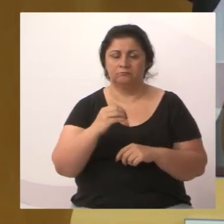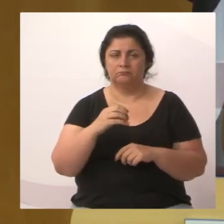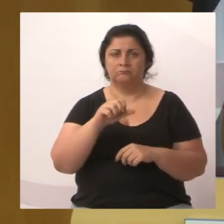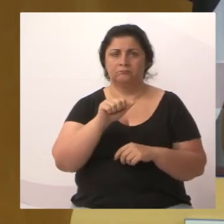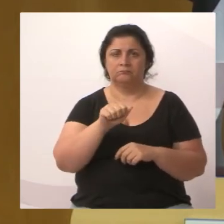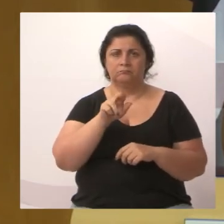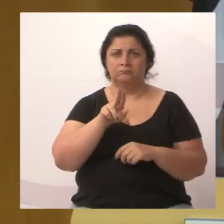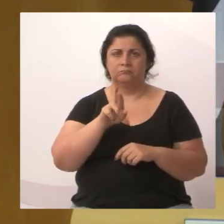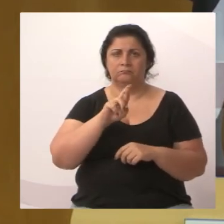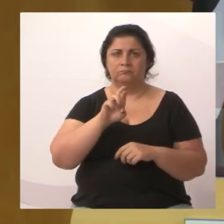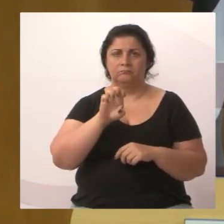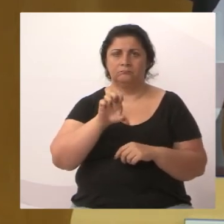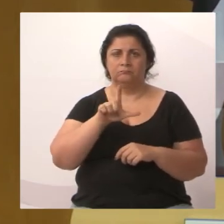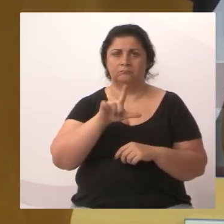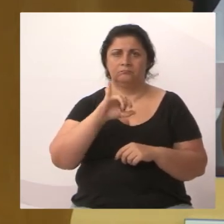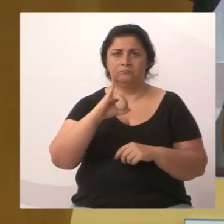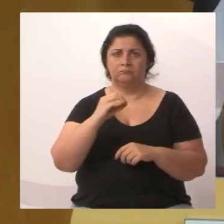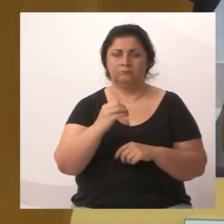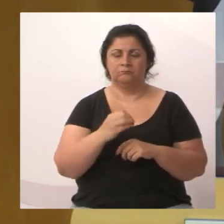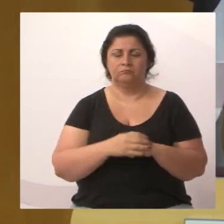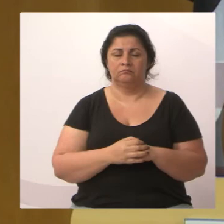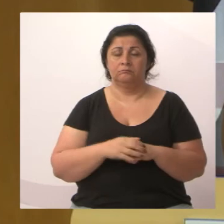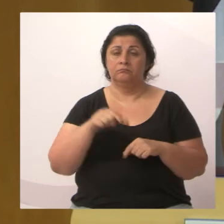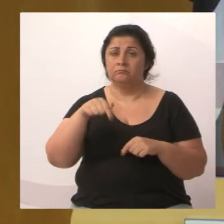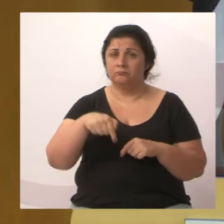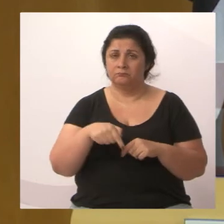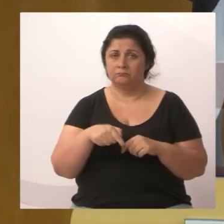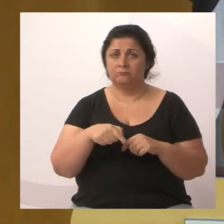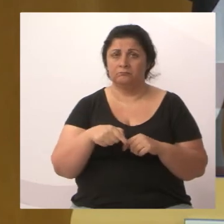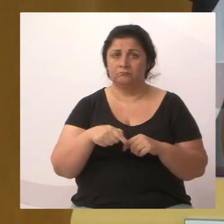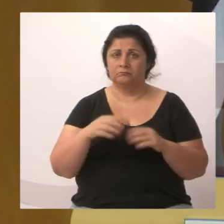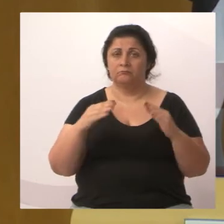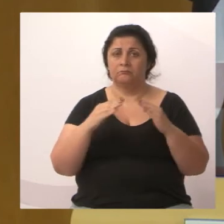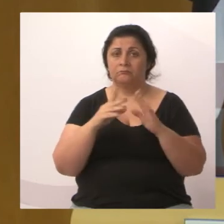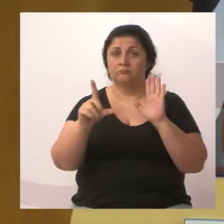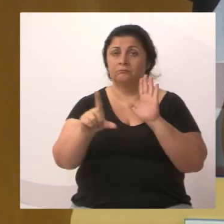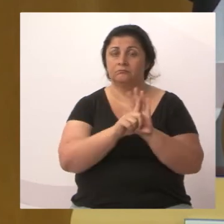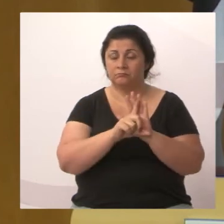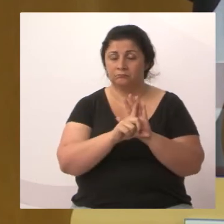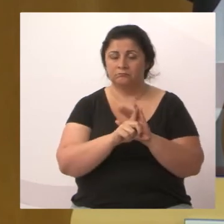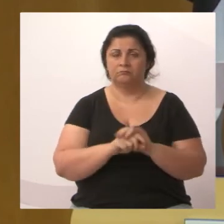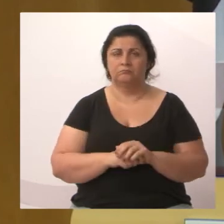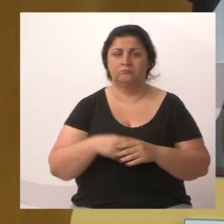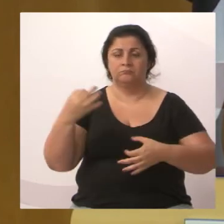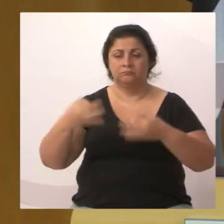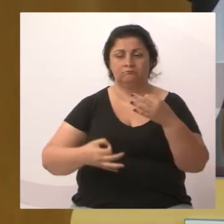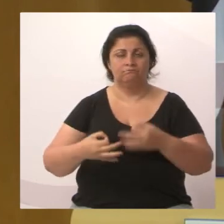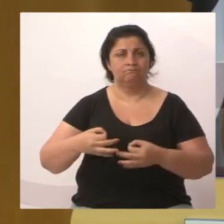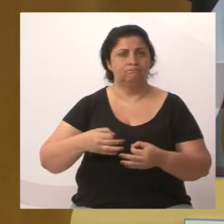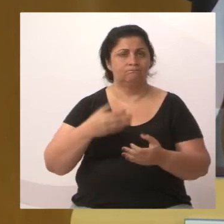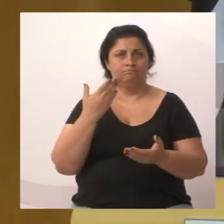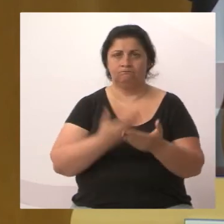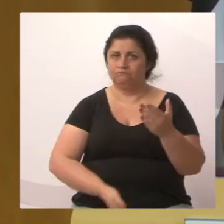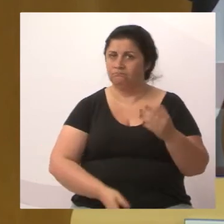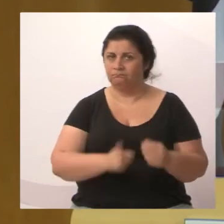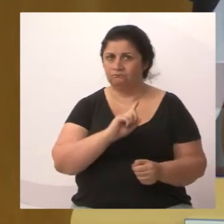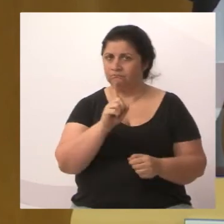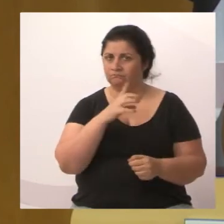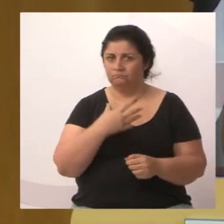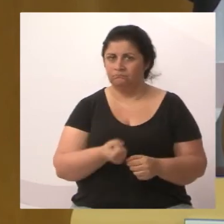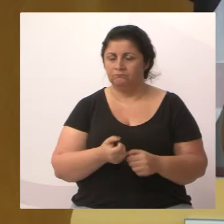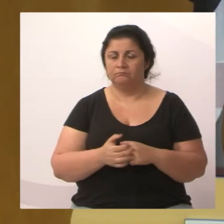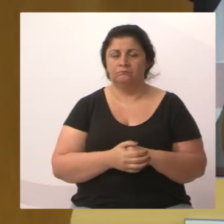estamos aqui numa casa de lei, e até o Tribunal de Contas rejeitou essas contas. Foi contratado também uma perícia